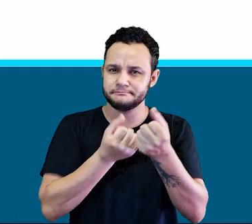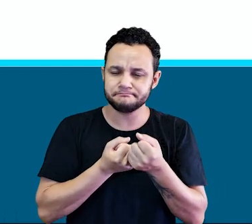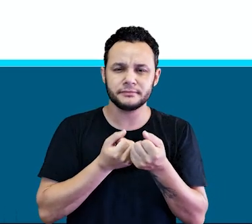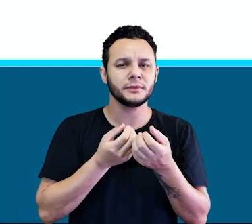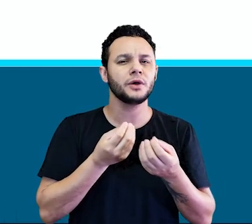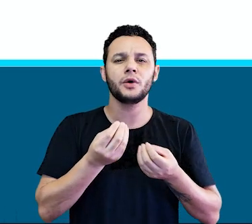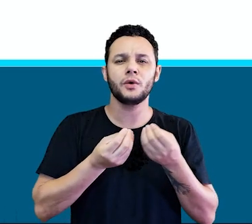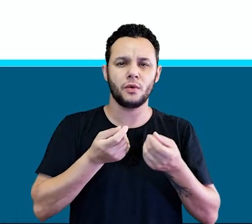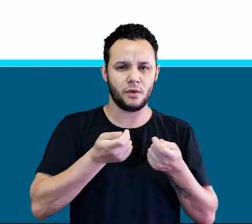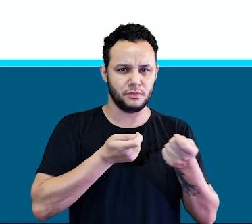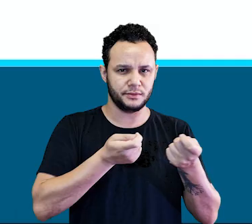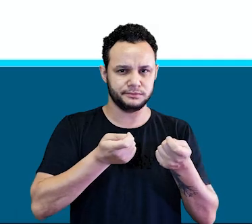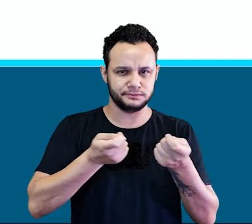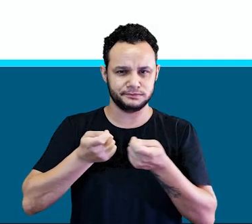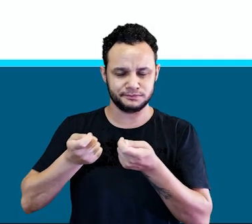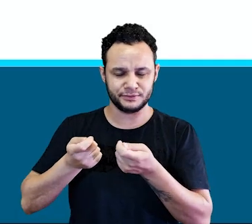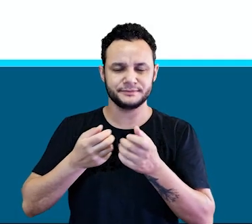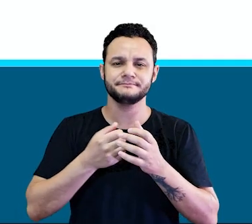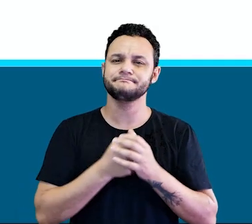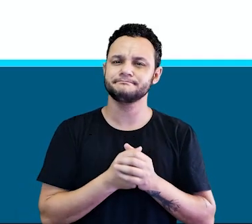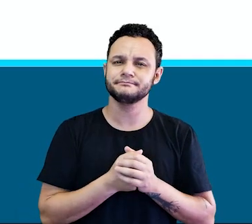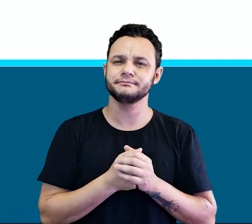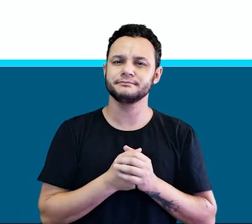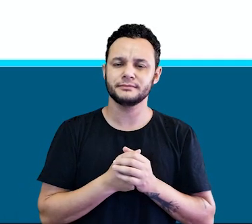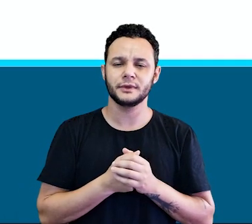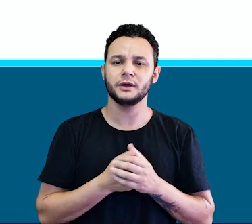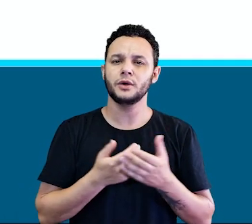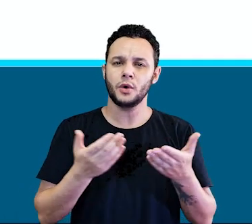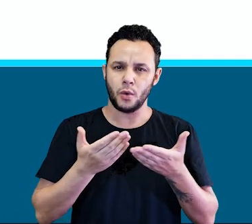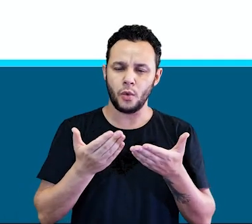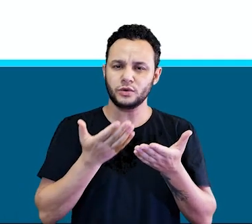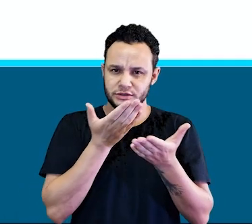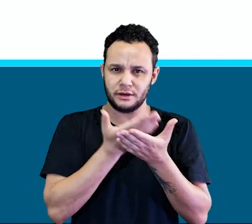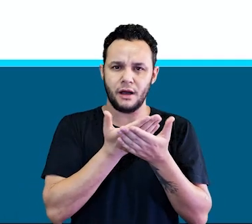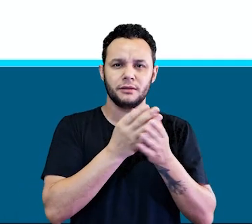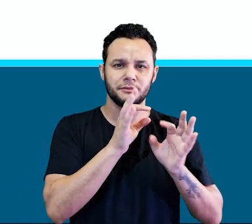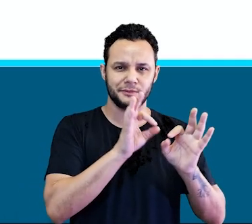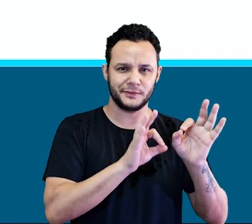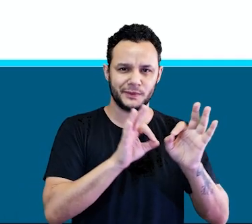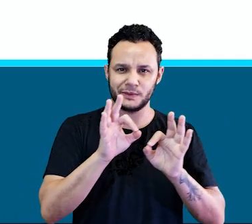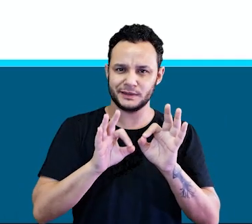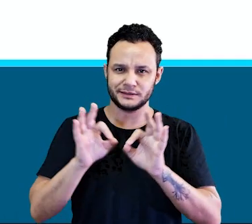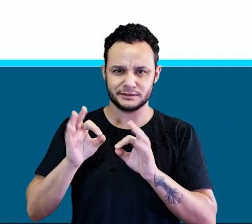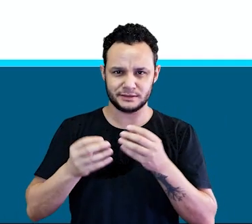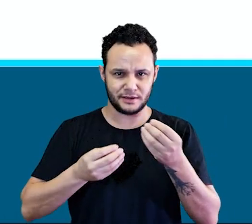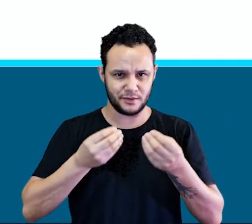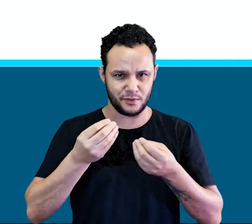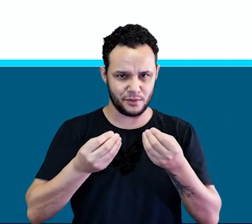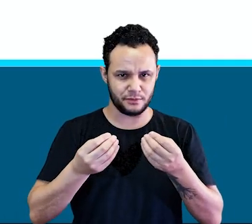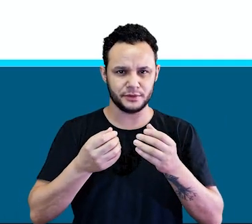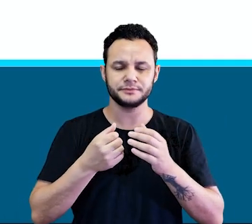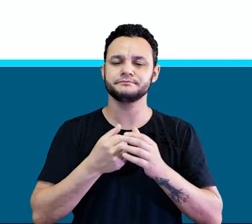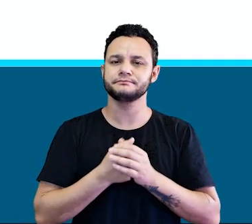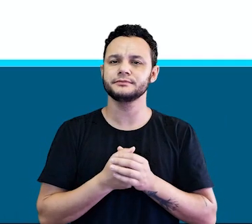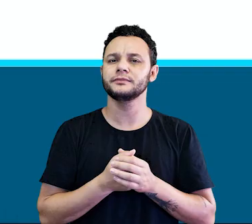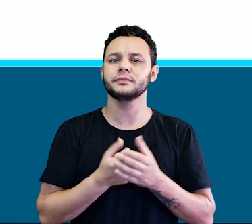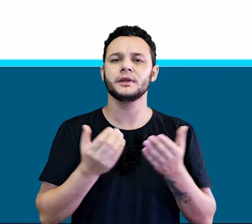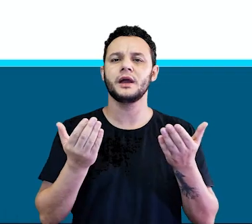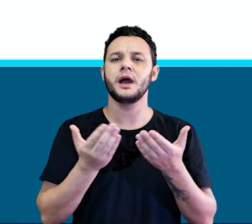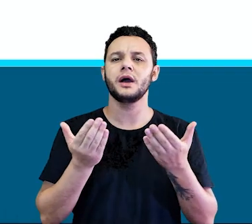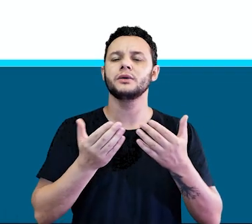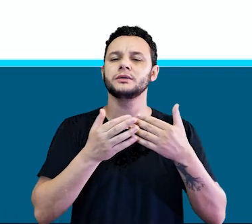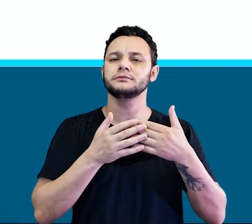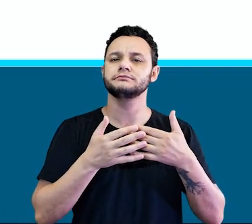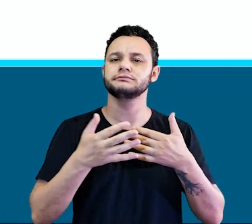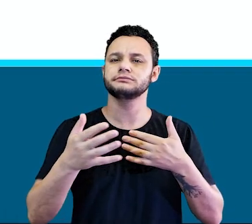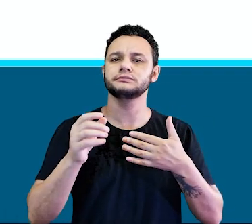e destinação e gestão de recursos. Como é que a gente vai organizar então? Nessa aula gravada, a gente vai